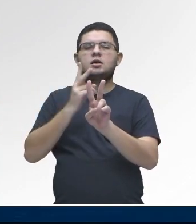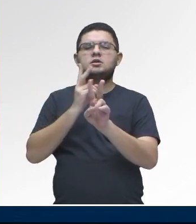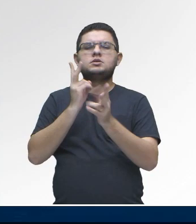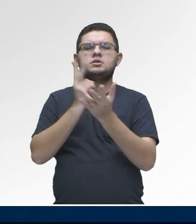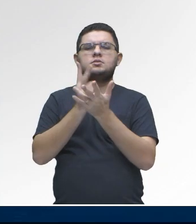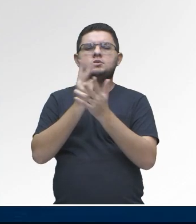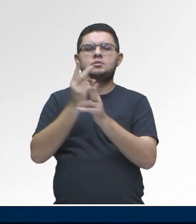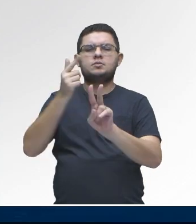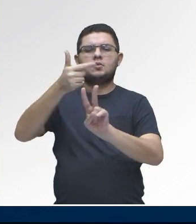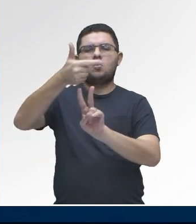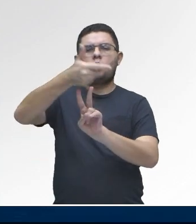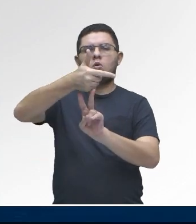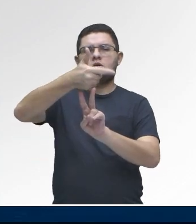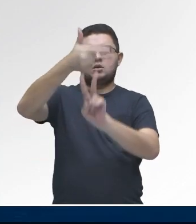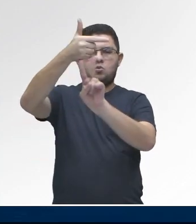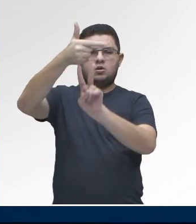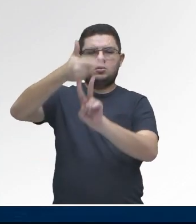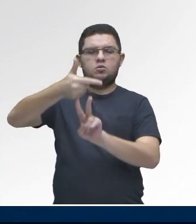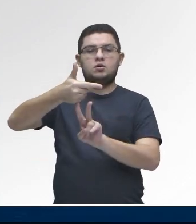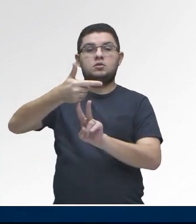Vamos ver mais um exemplo.